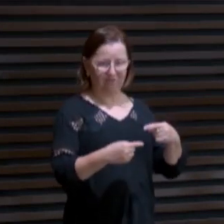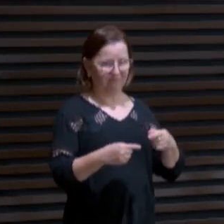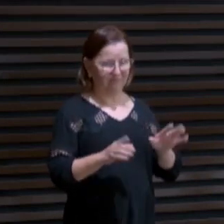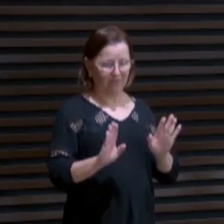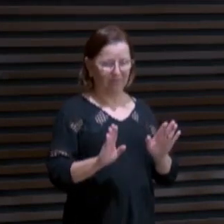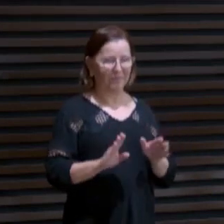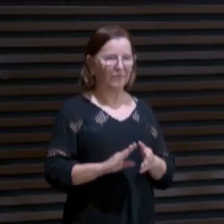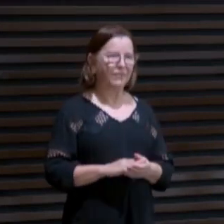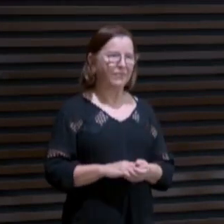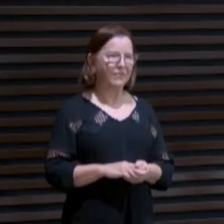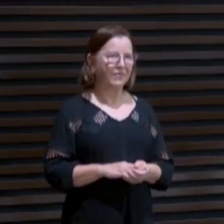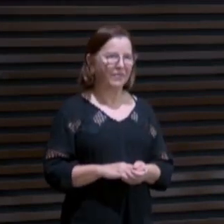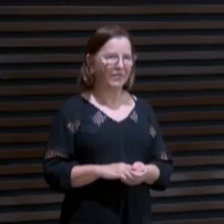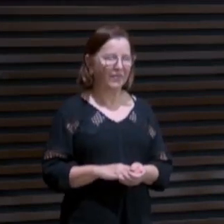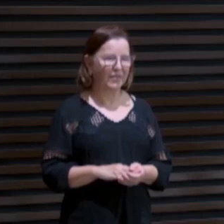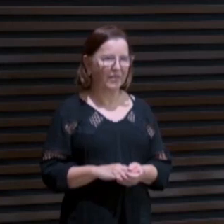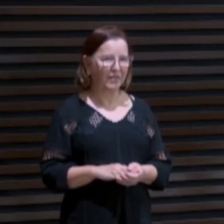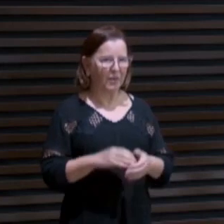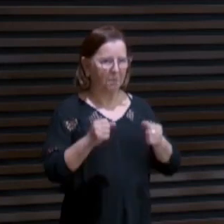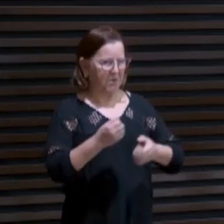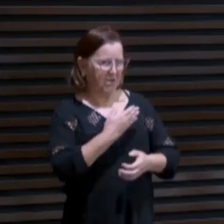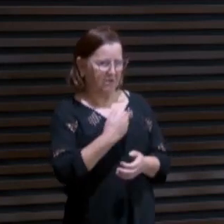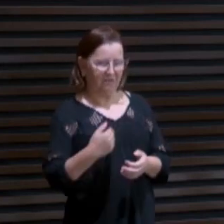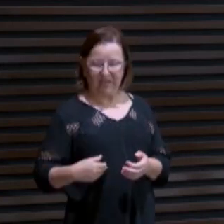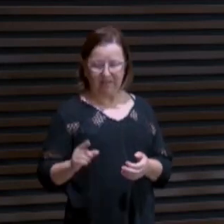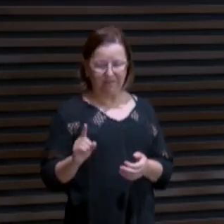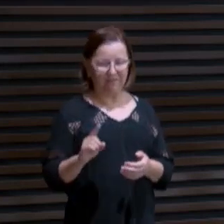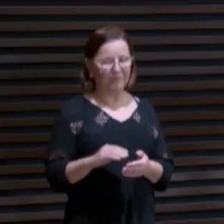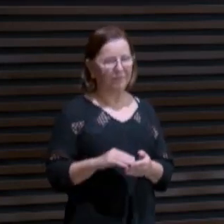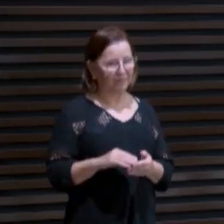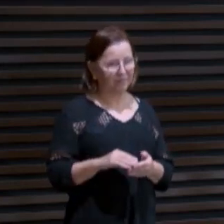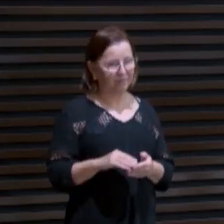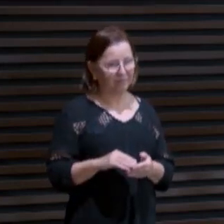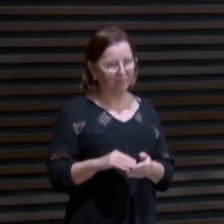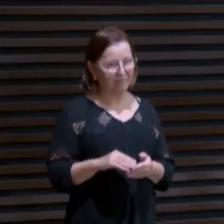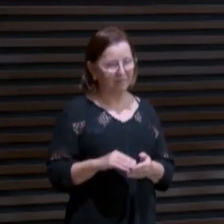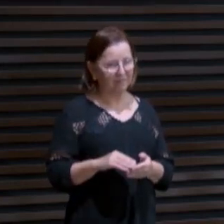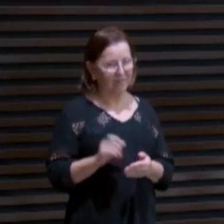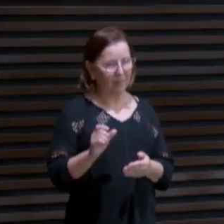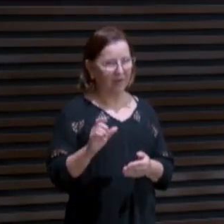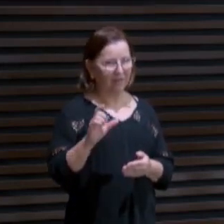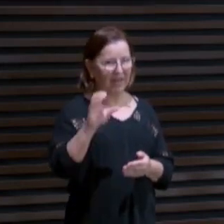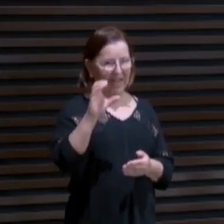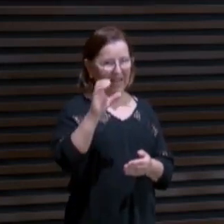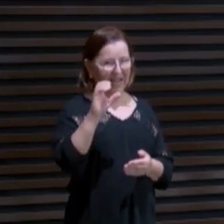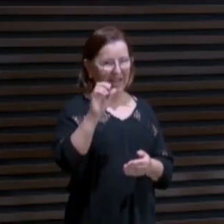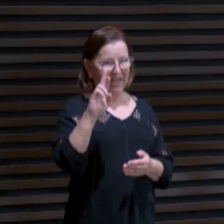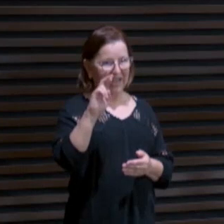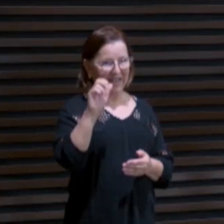poder. Poder de governar. Desta palavra krato, nós temos